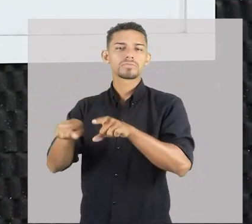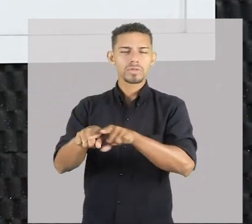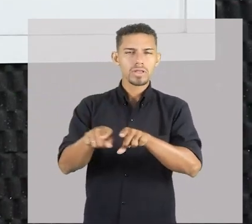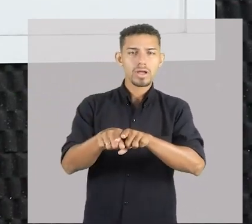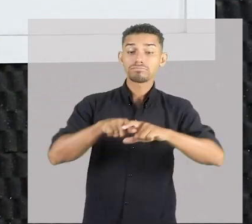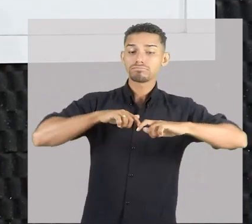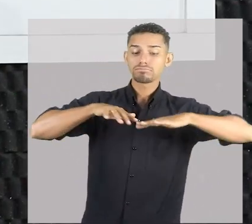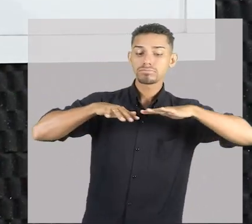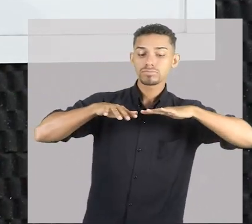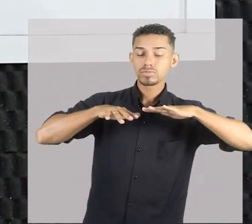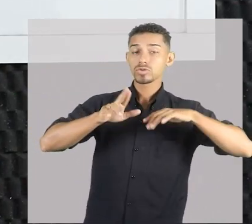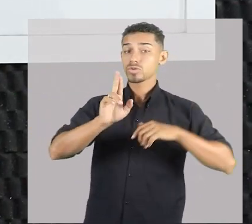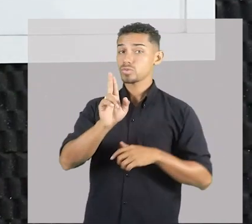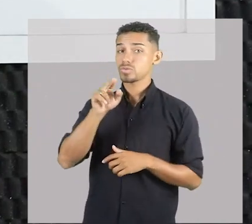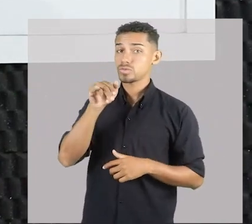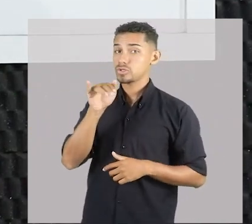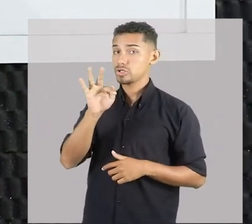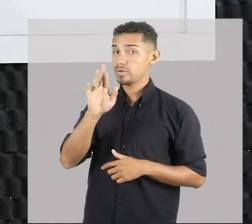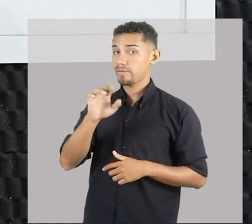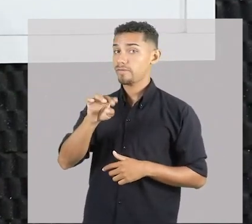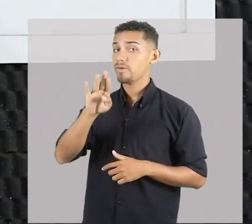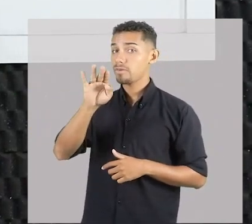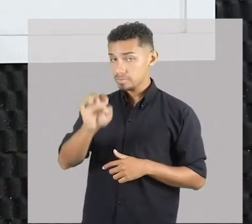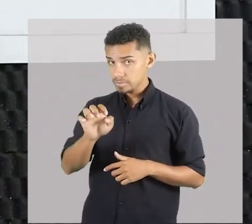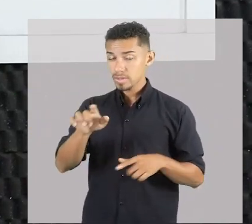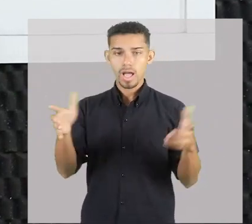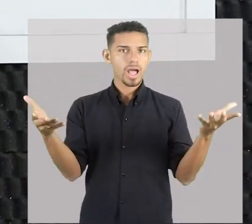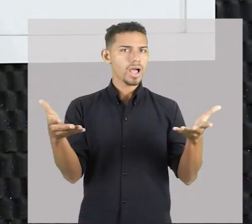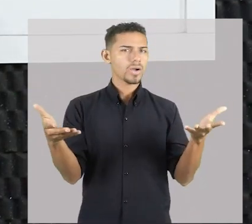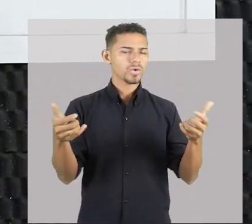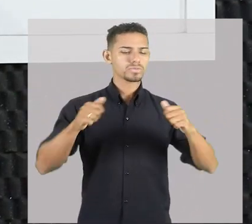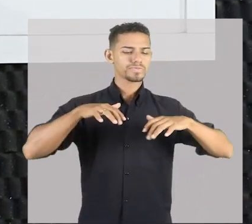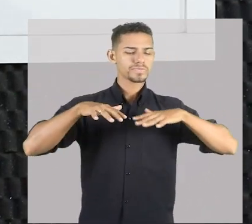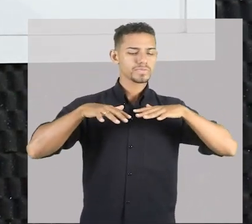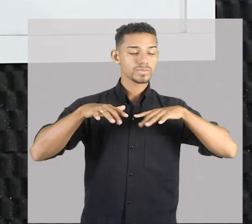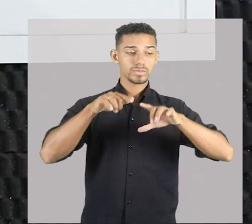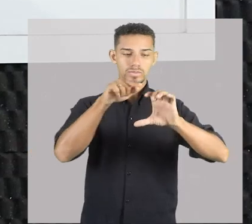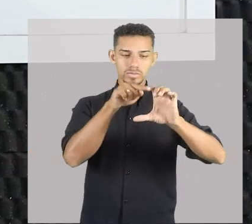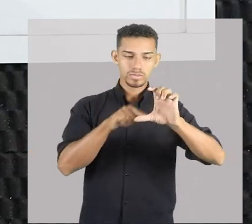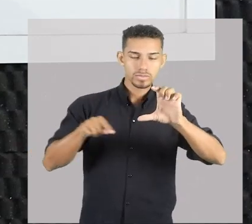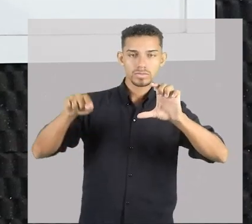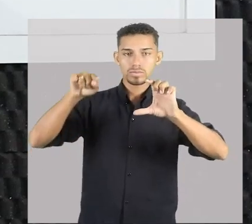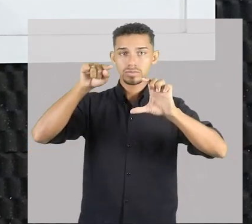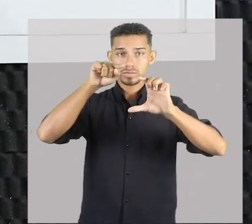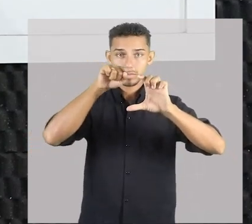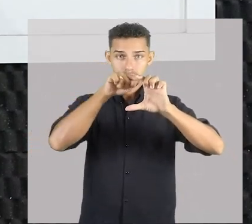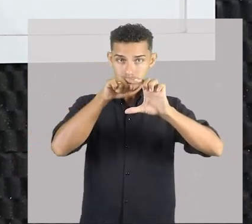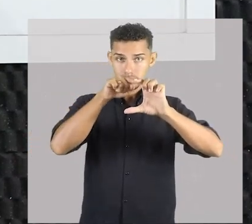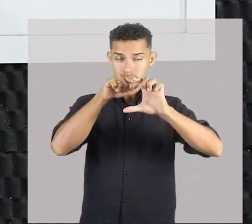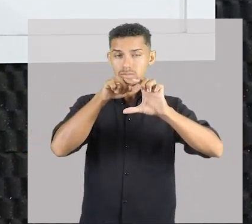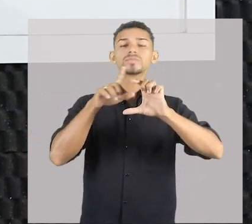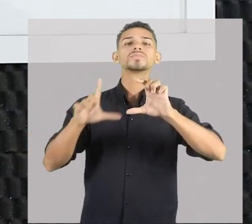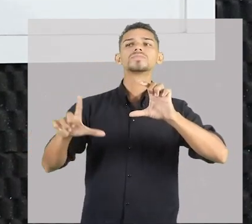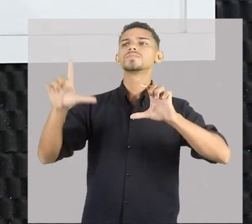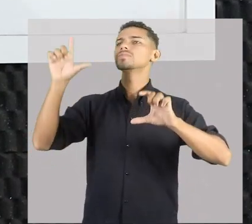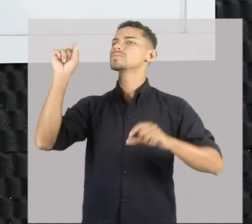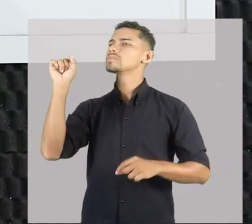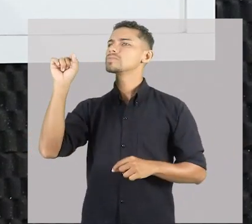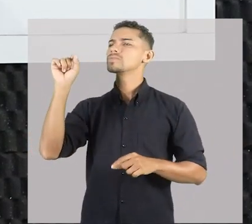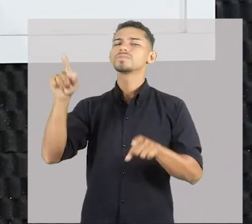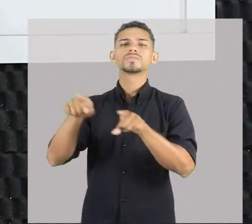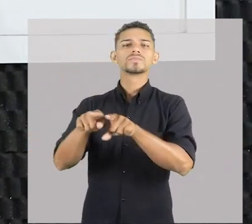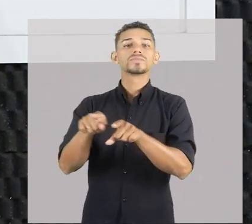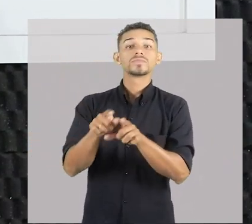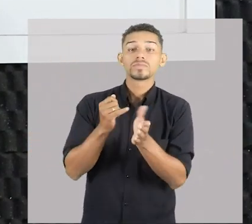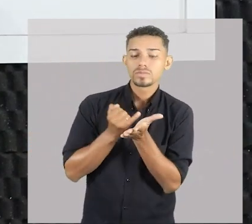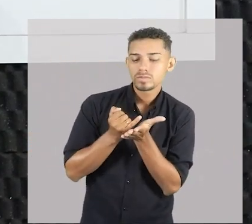uniformemente variado, chegamos no movimento circular, tá bom? Então, no movimento circular, eu escolhi a parte de